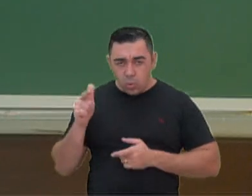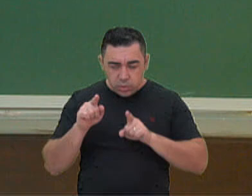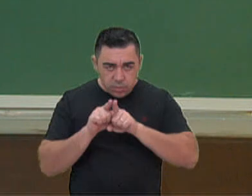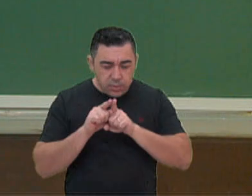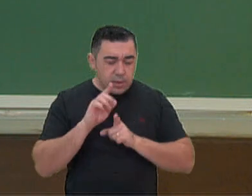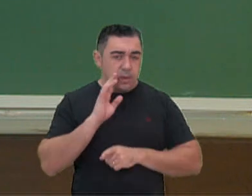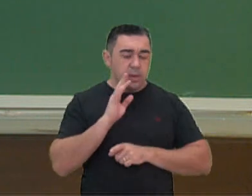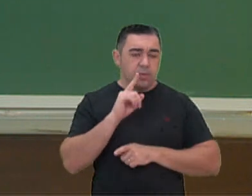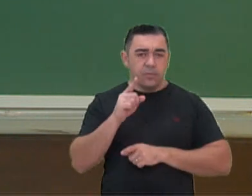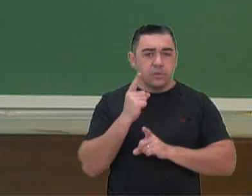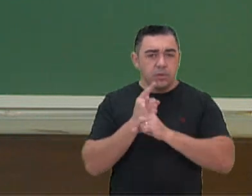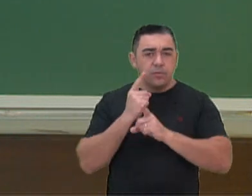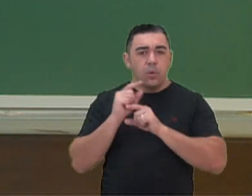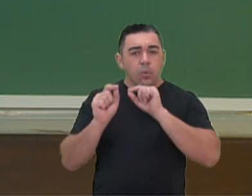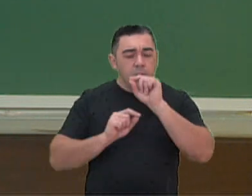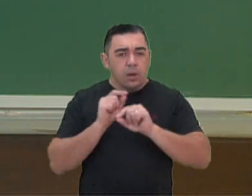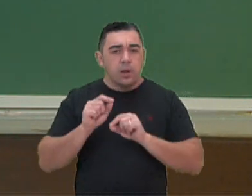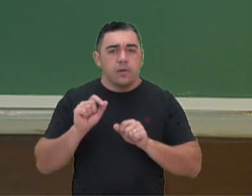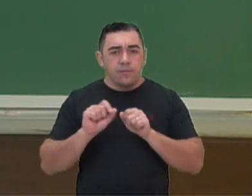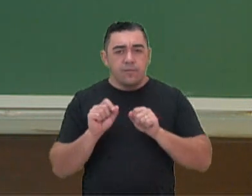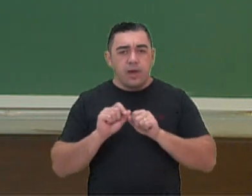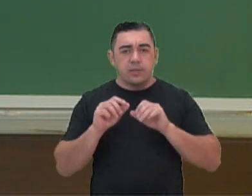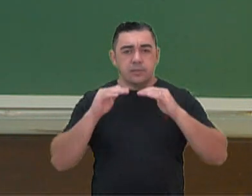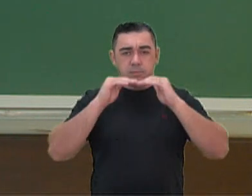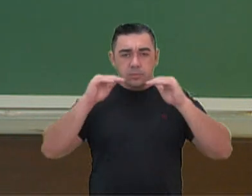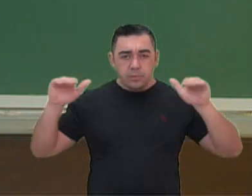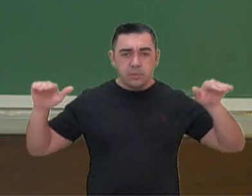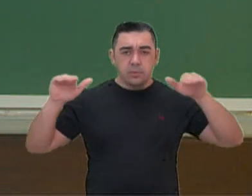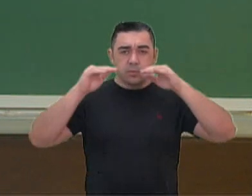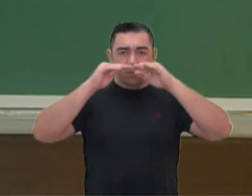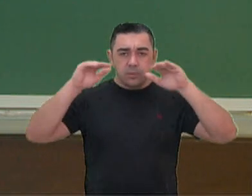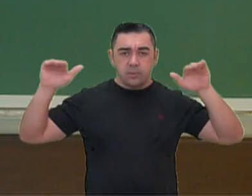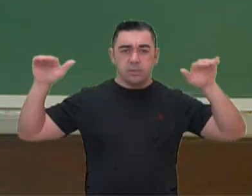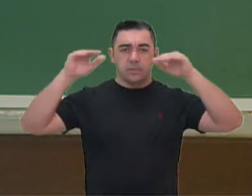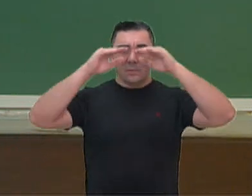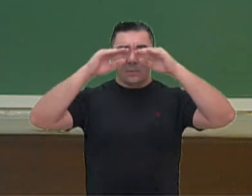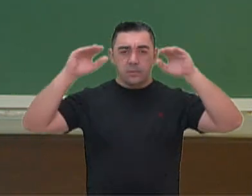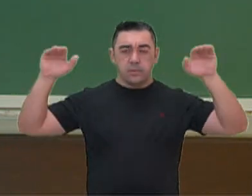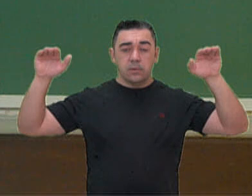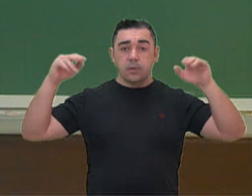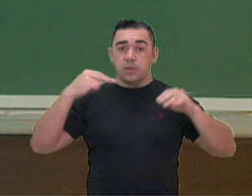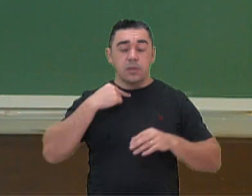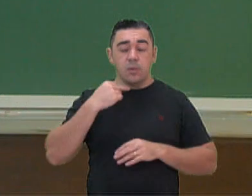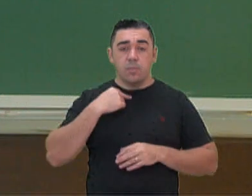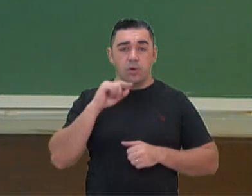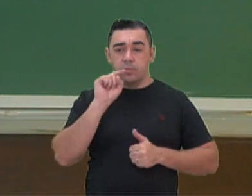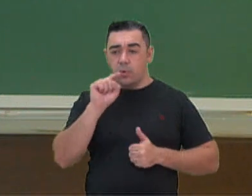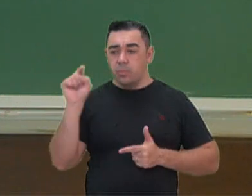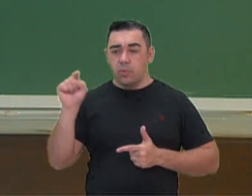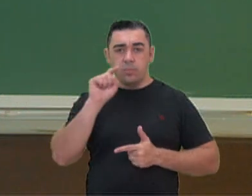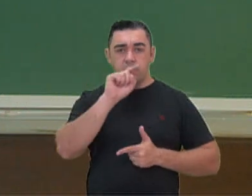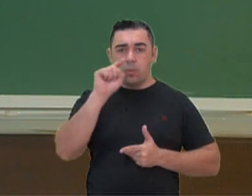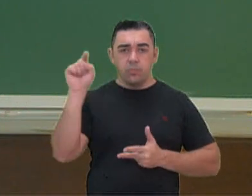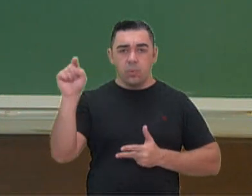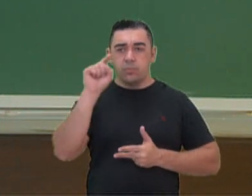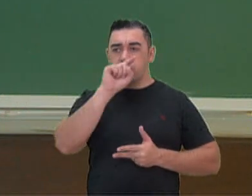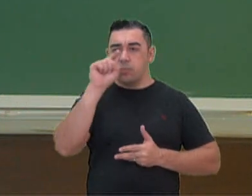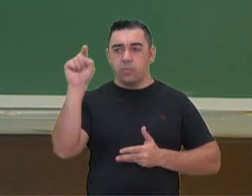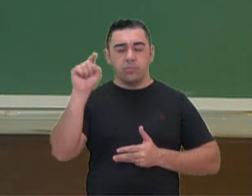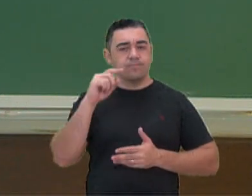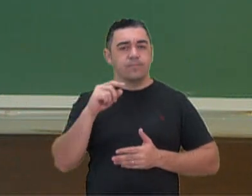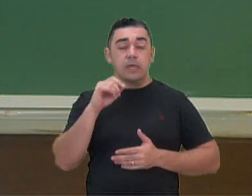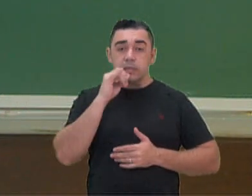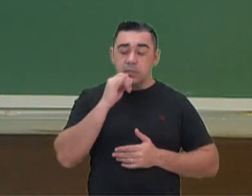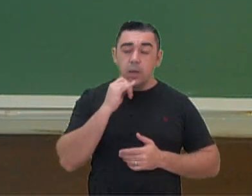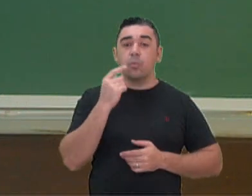injetora, você faz linhas, risca linhas horizontais. Se ela pegar um único